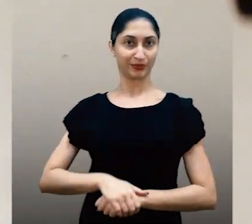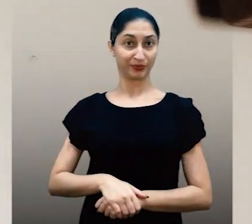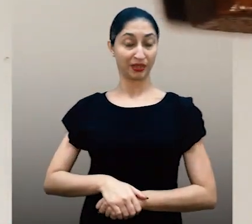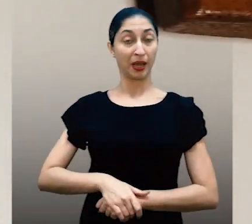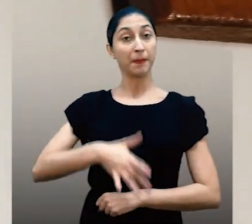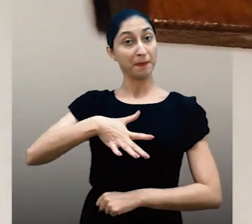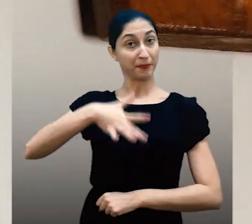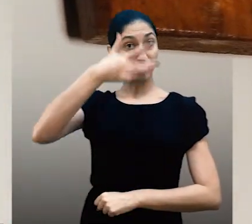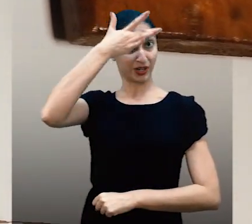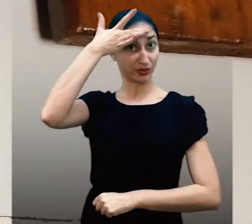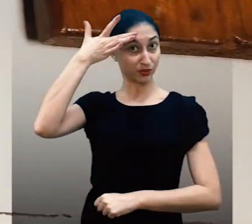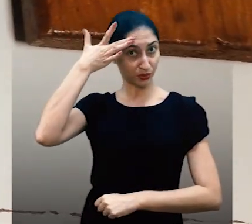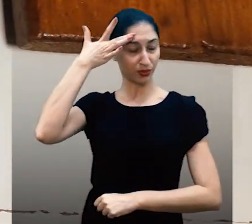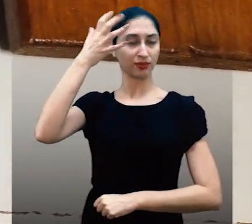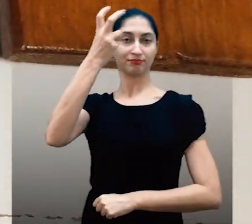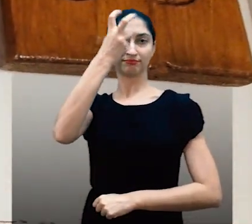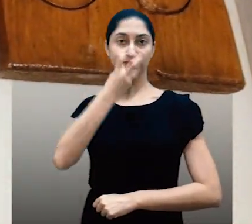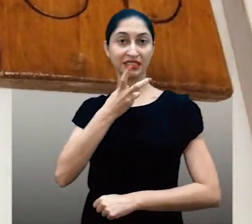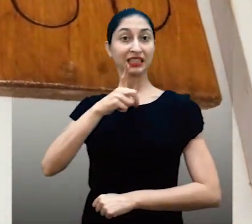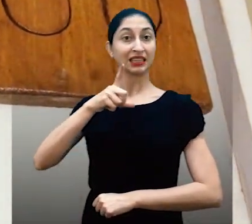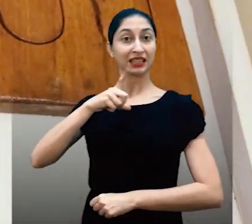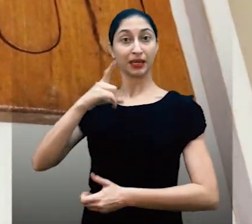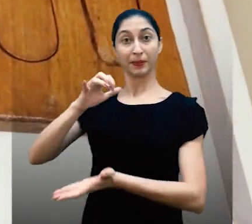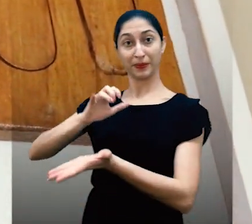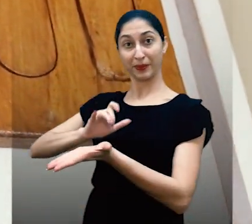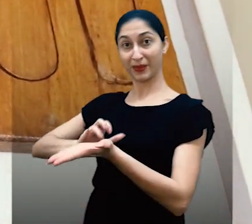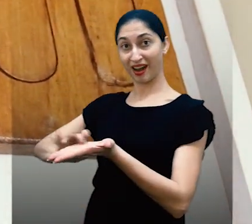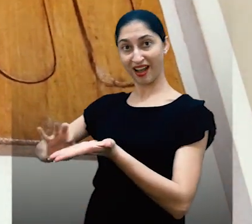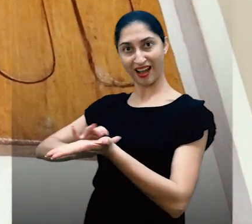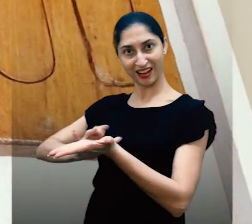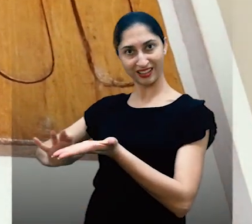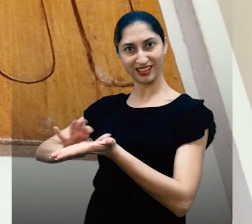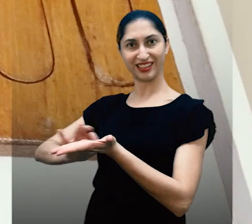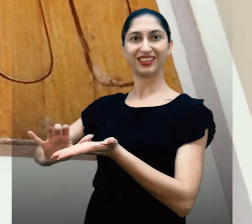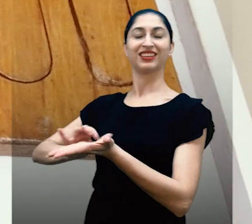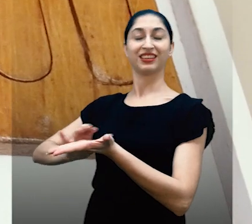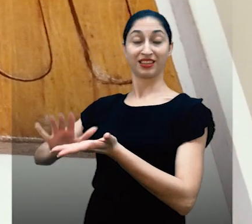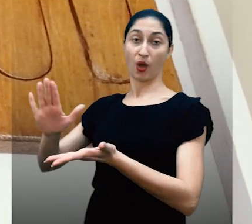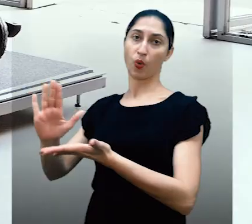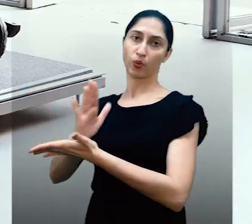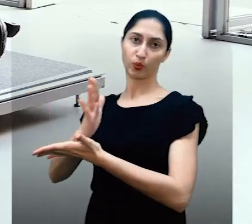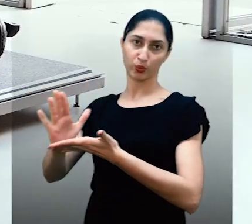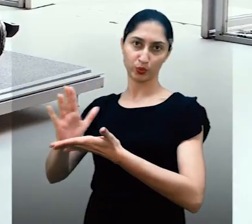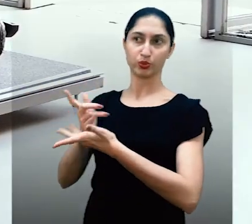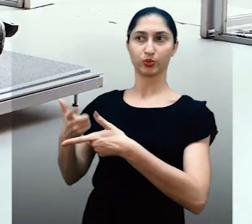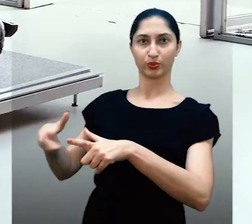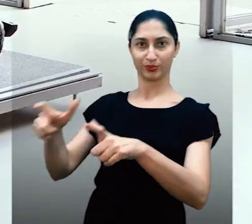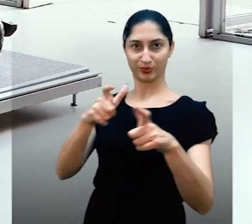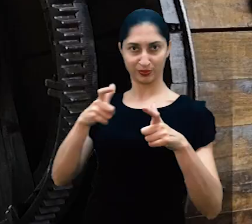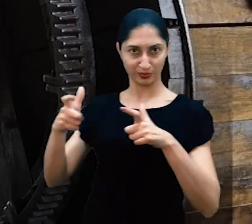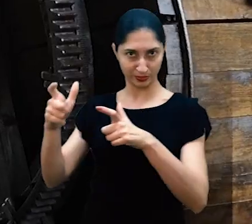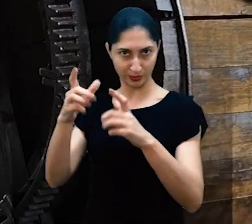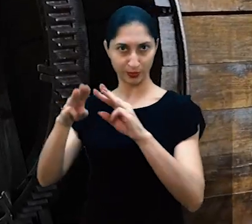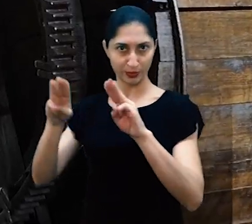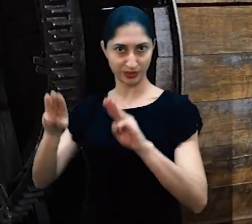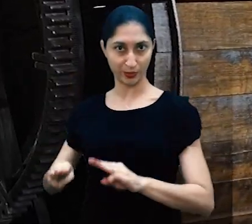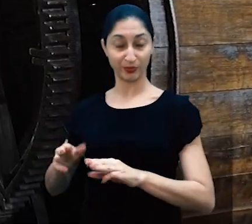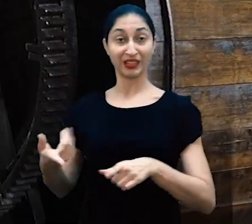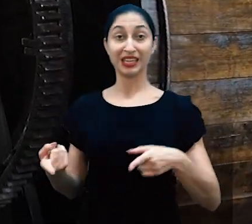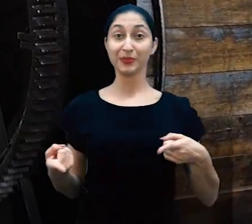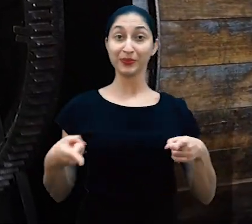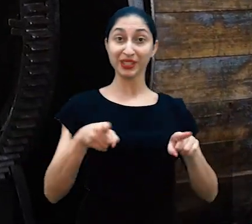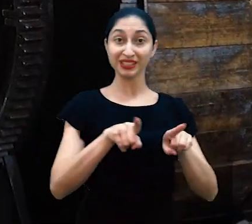cego, há etiquetas em braille em algumas peças do acervo do museu. Em parceria com o